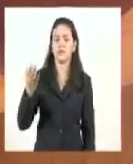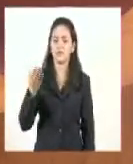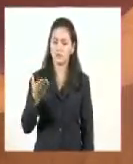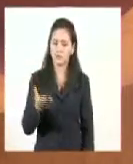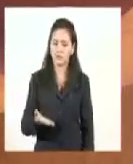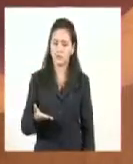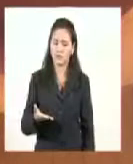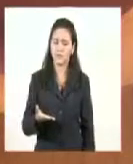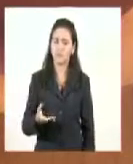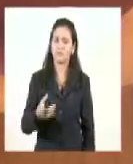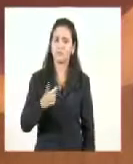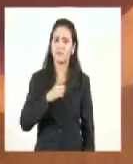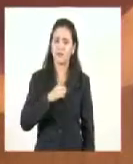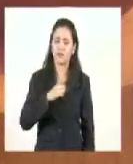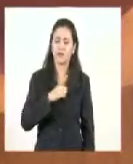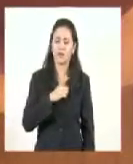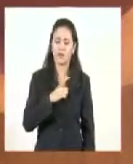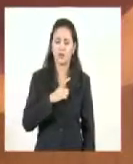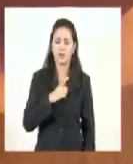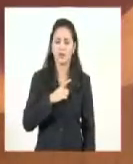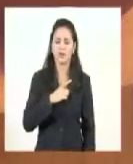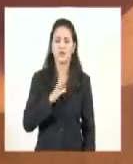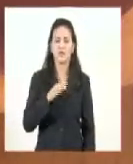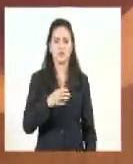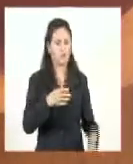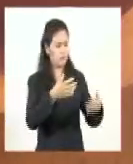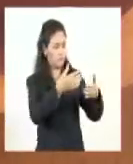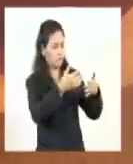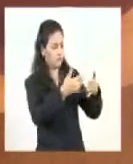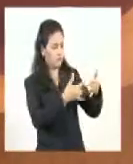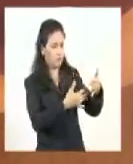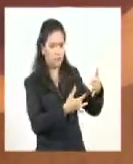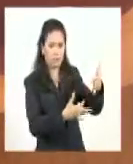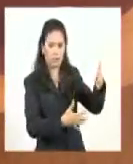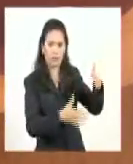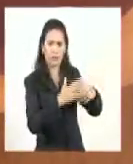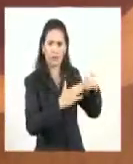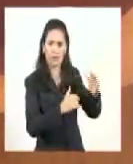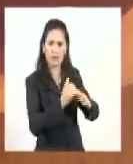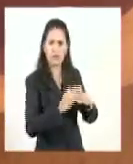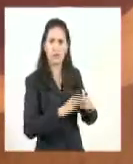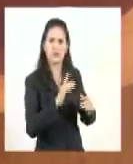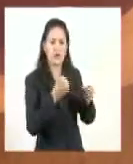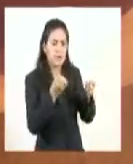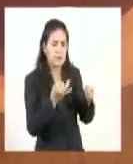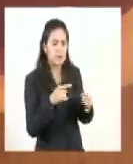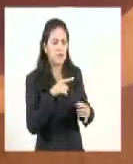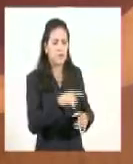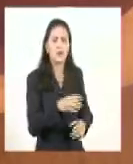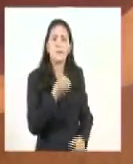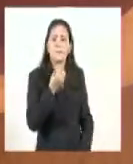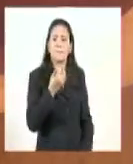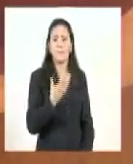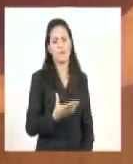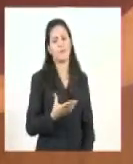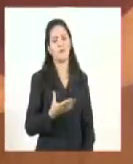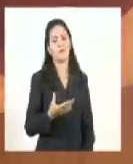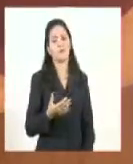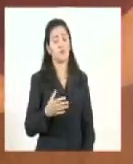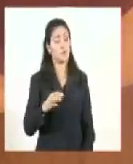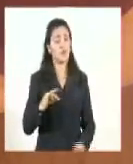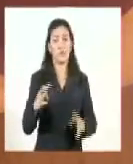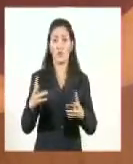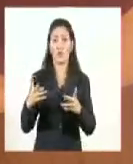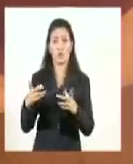tem o seu currículo já de estudo, que eu acho que é a vontade de toda mãe e de todo